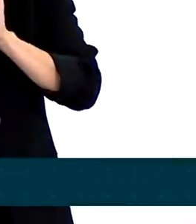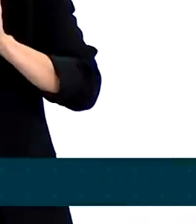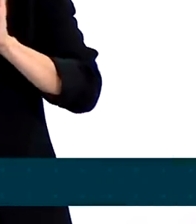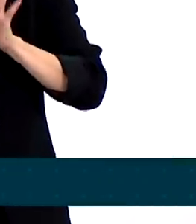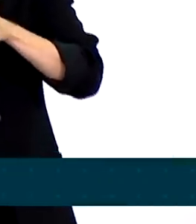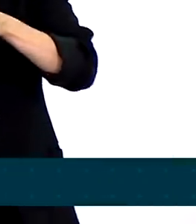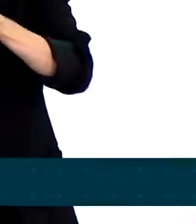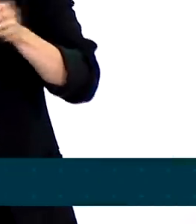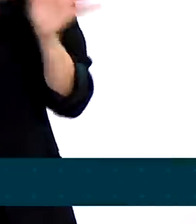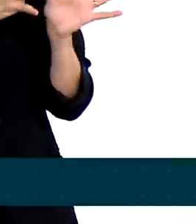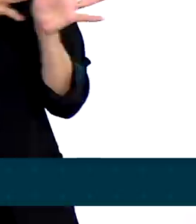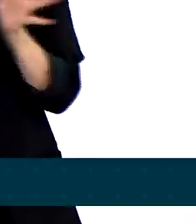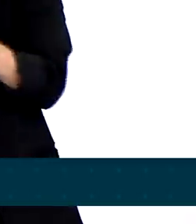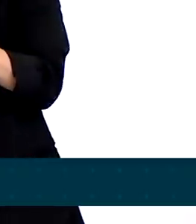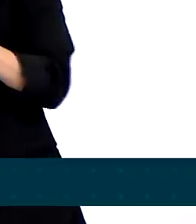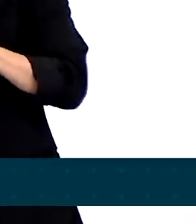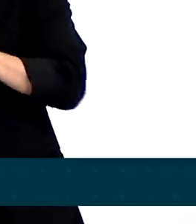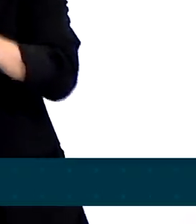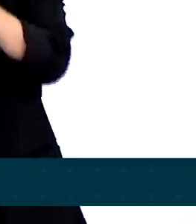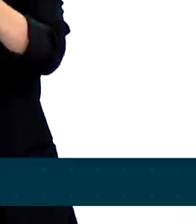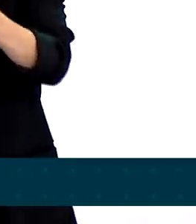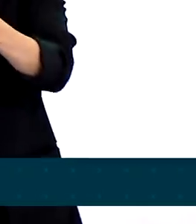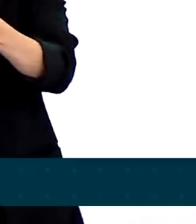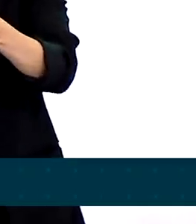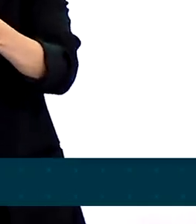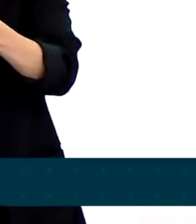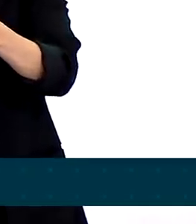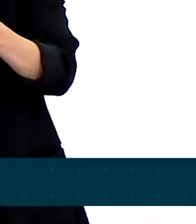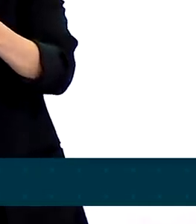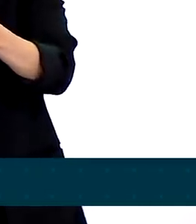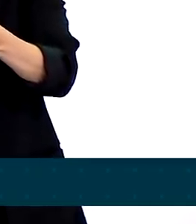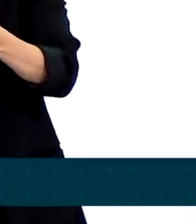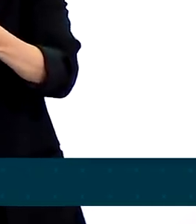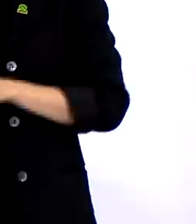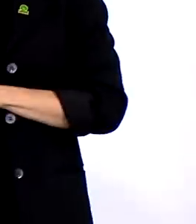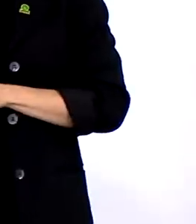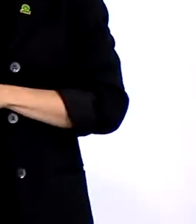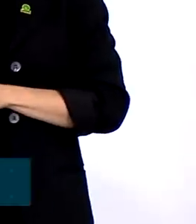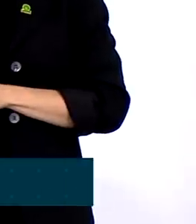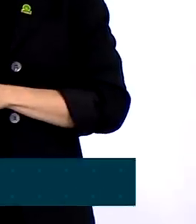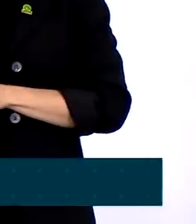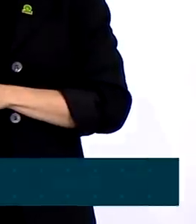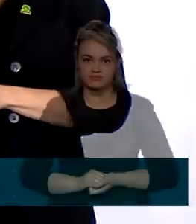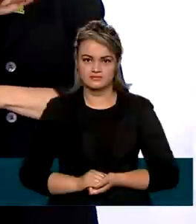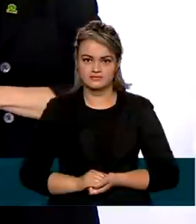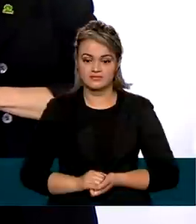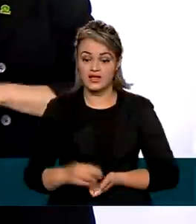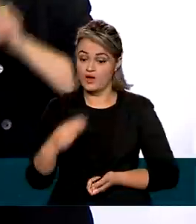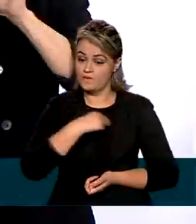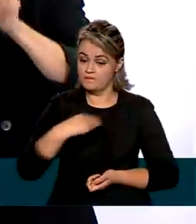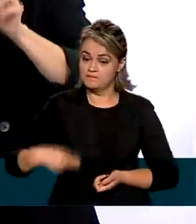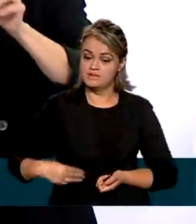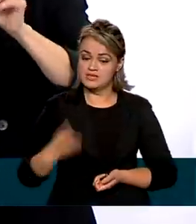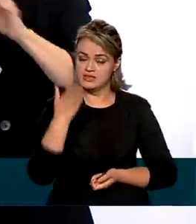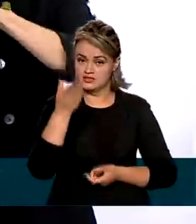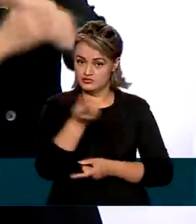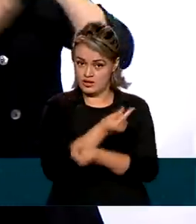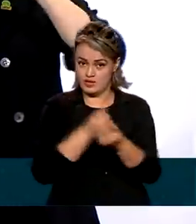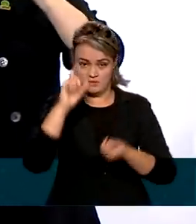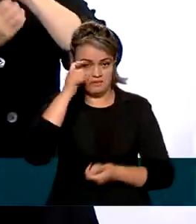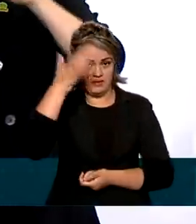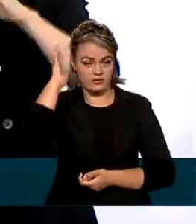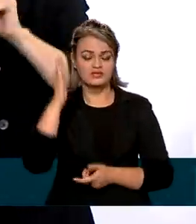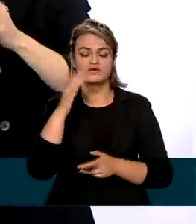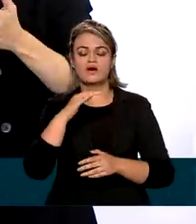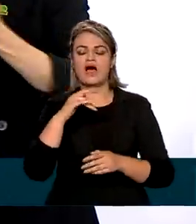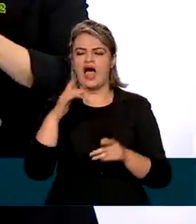de modernização pelo qual passa o setor energético nacional. De acordo com o ministro da Economia, o Brasil deve